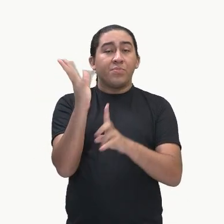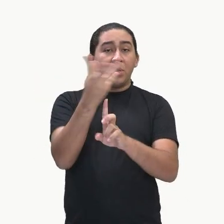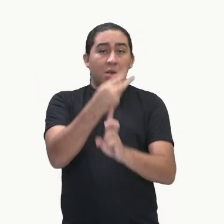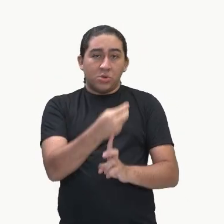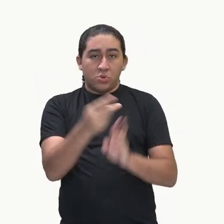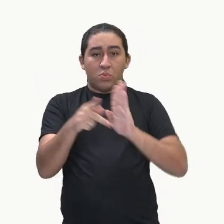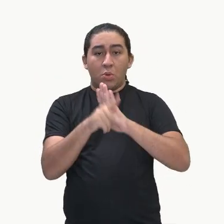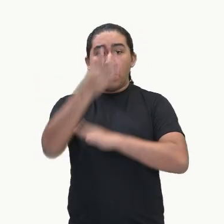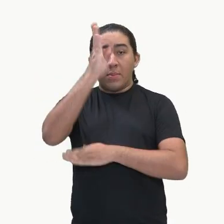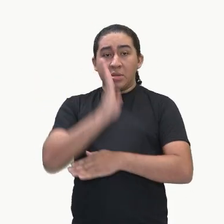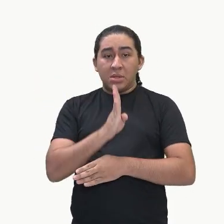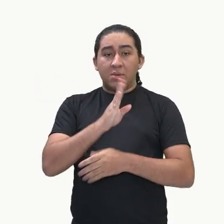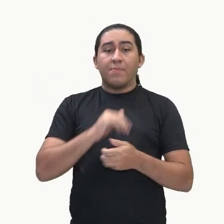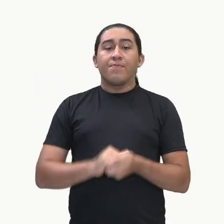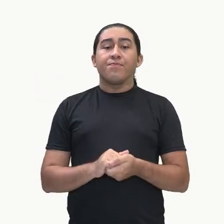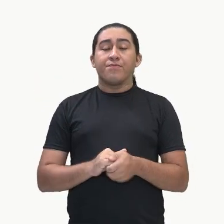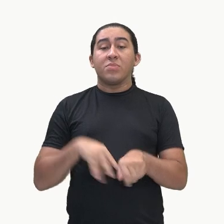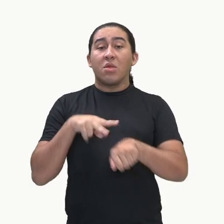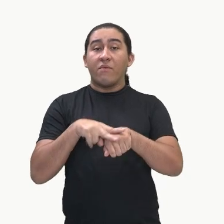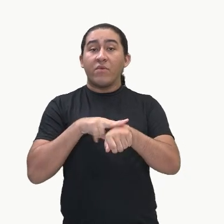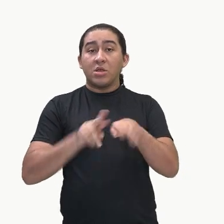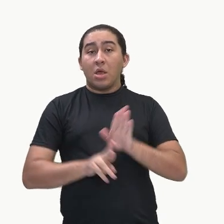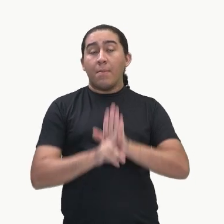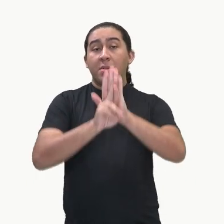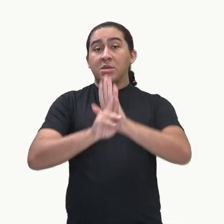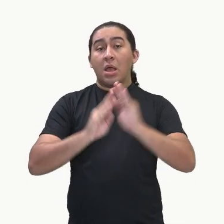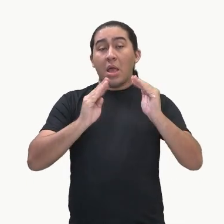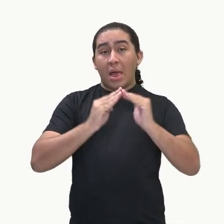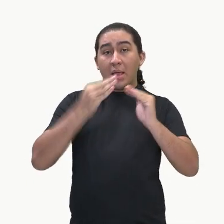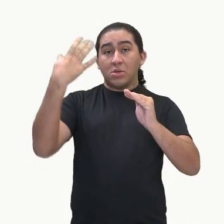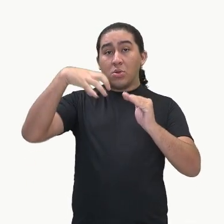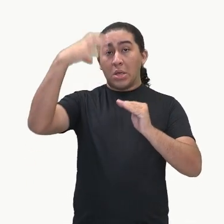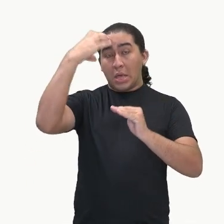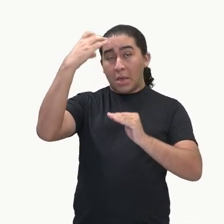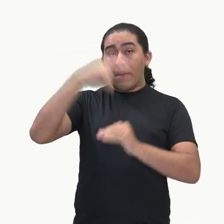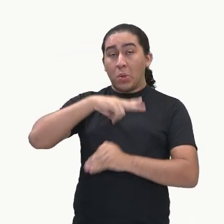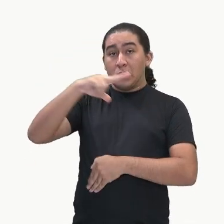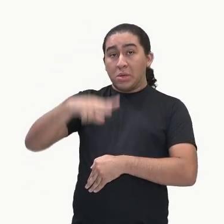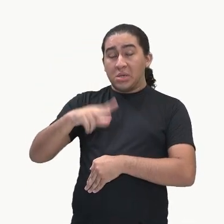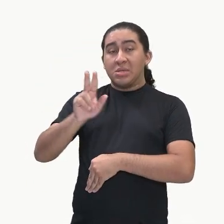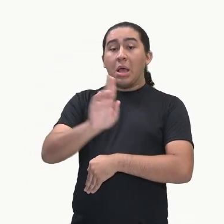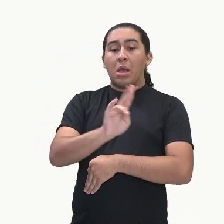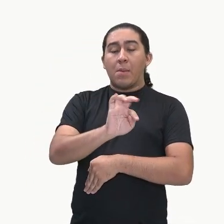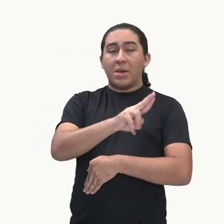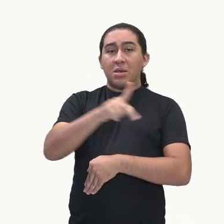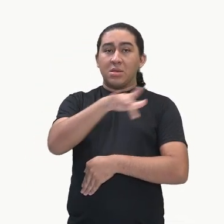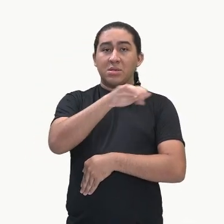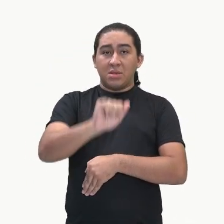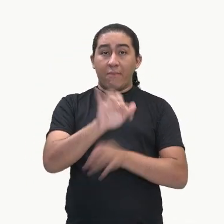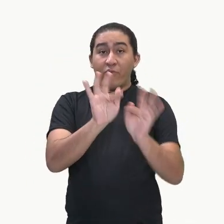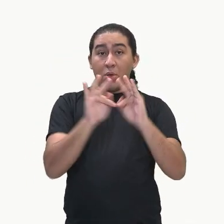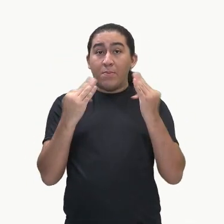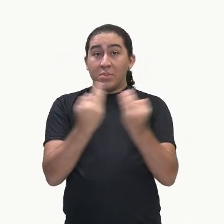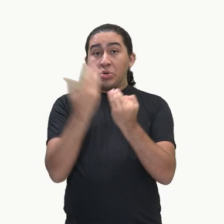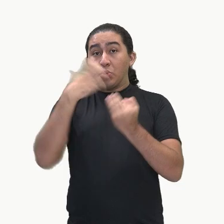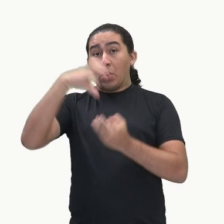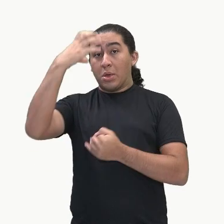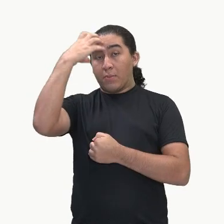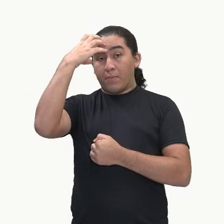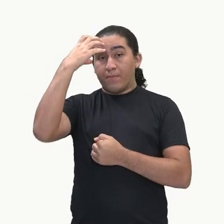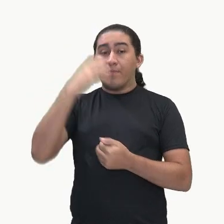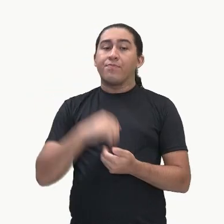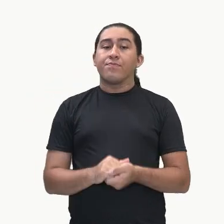brasileira. O verde representava a Casa Real Portuguesa de Bragança, família de Dom Pedro I.